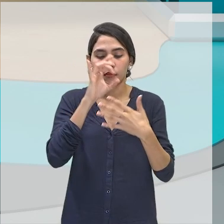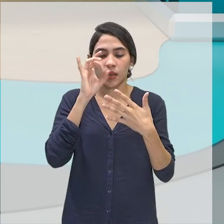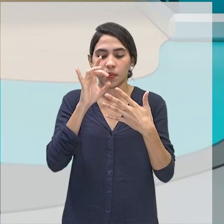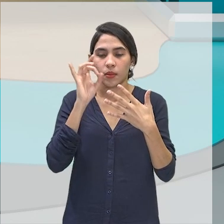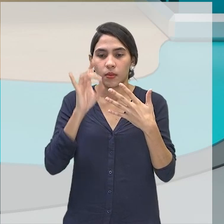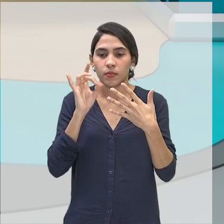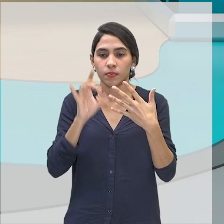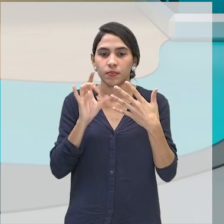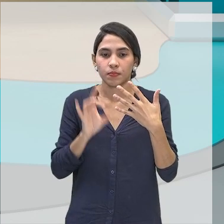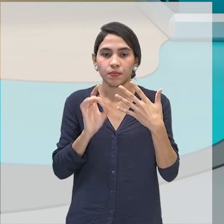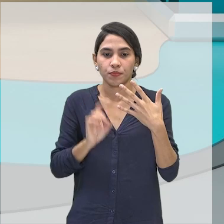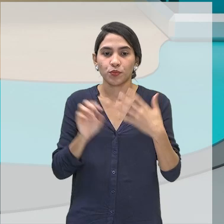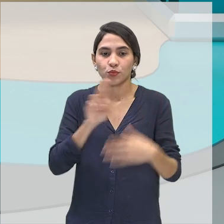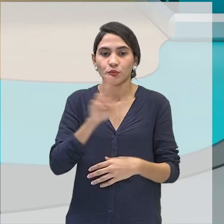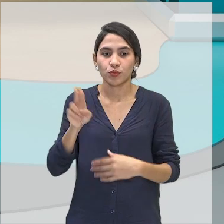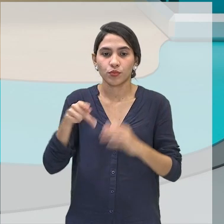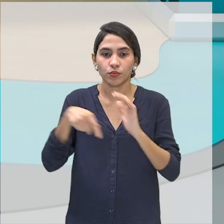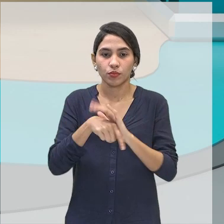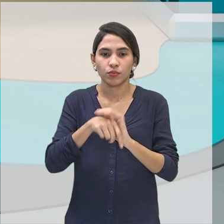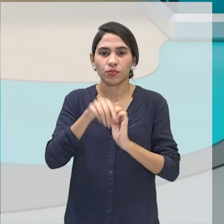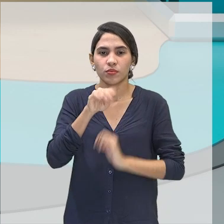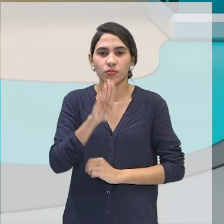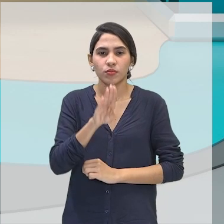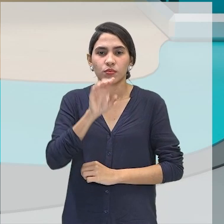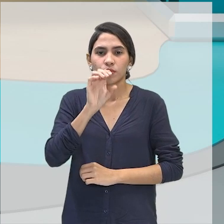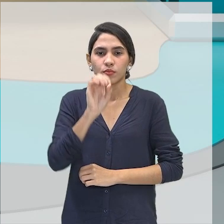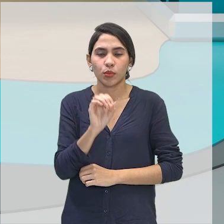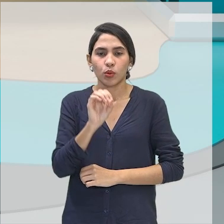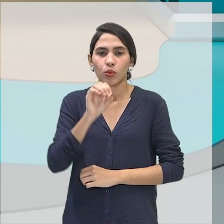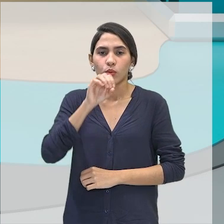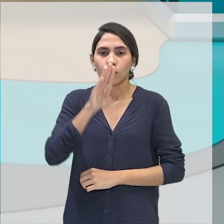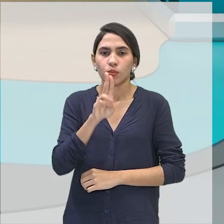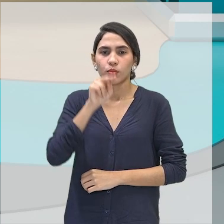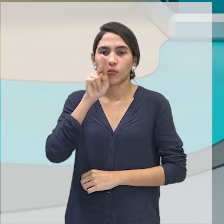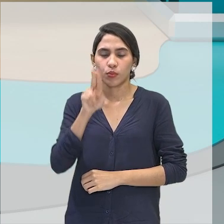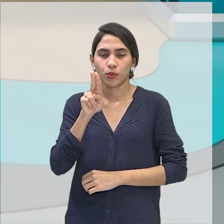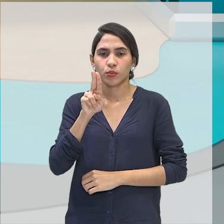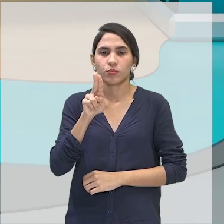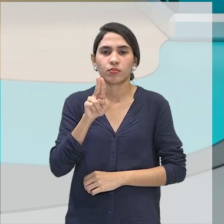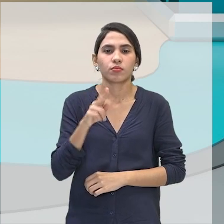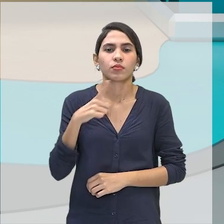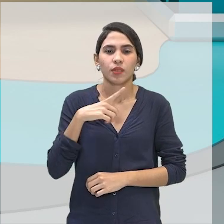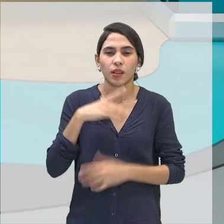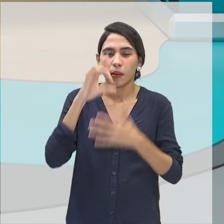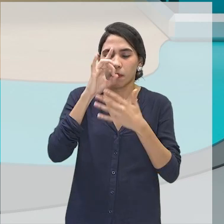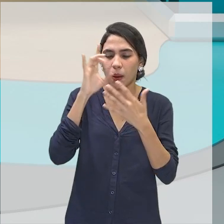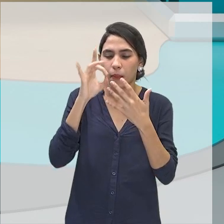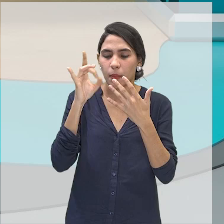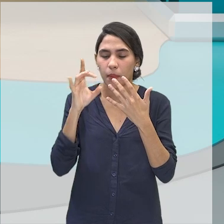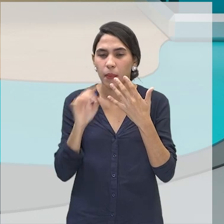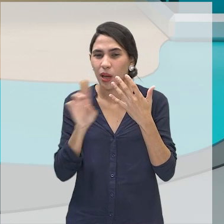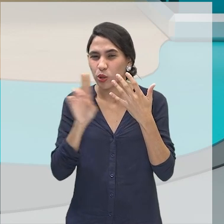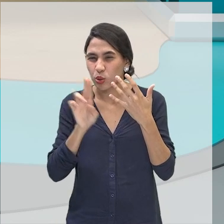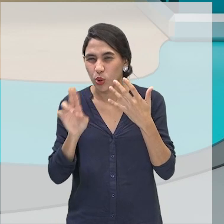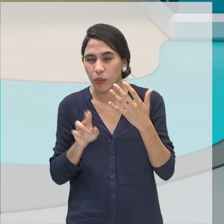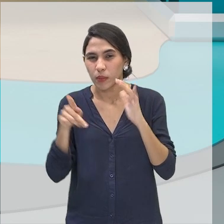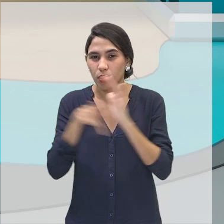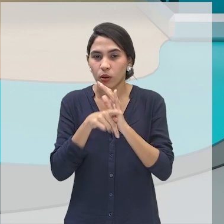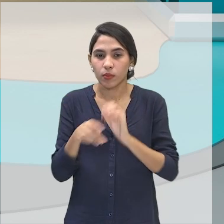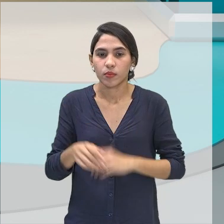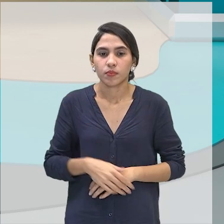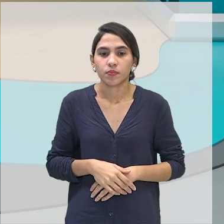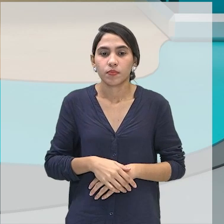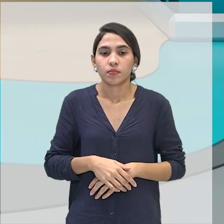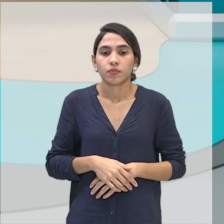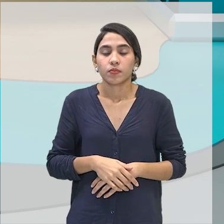armadura é bogu, mas cada parte desse bogu tem um nome específico e a gente começa aqui, ó,